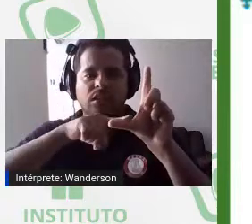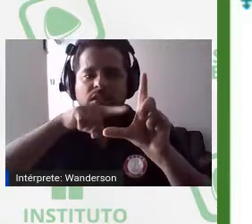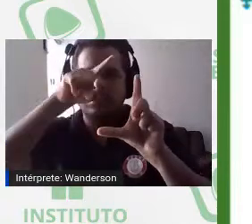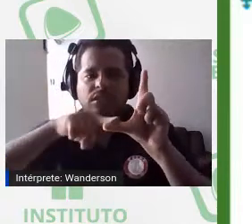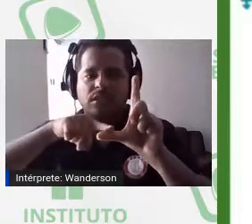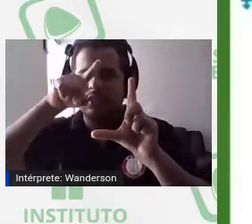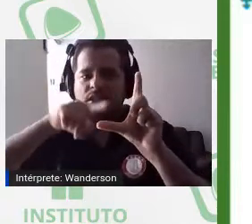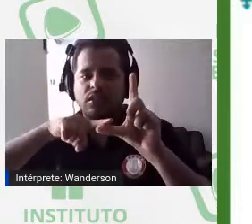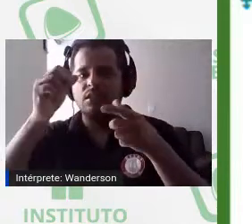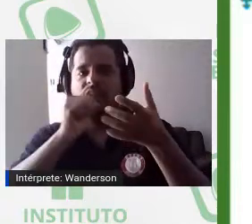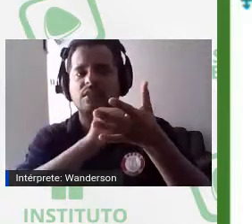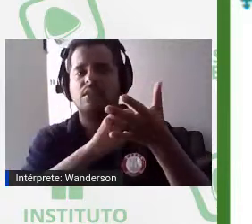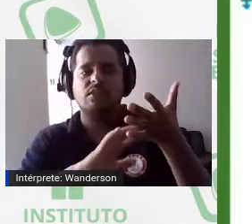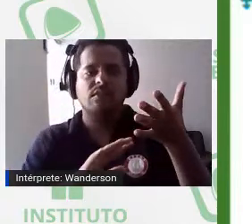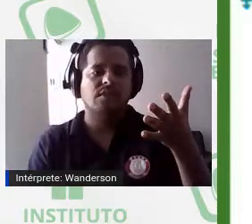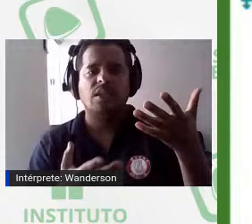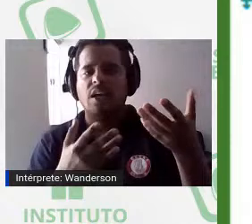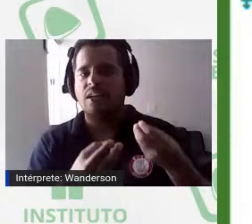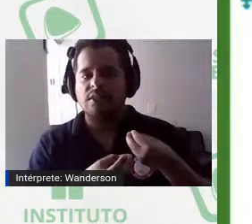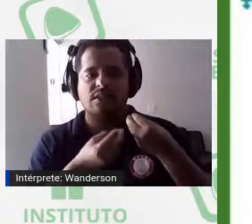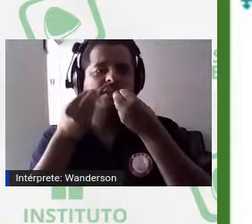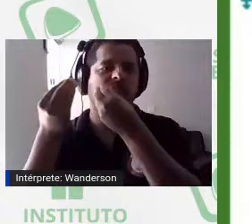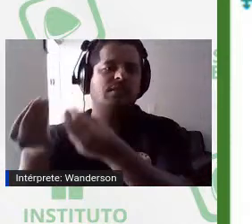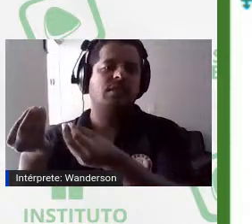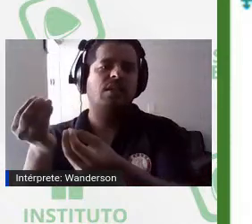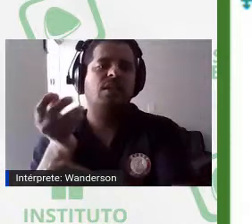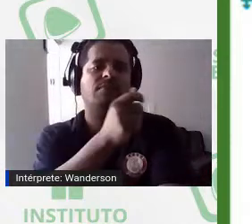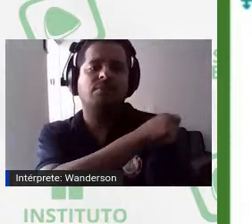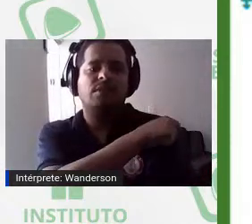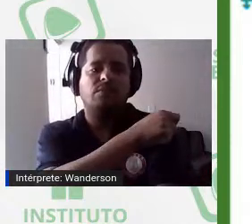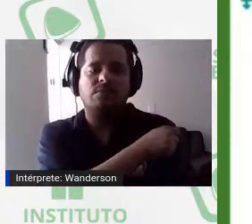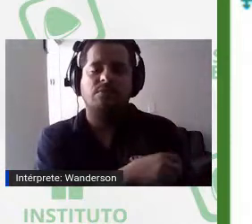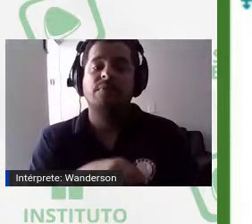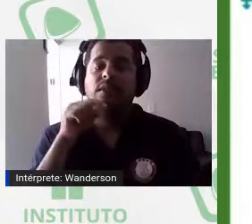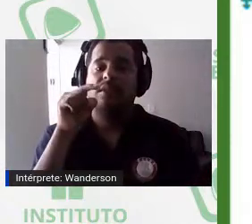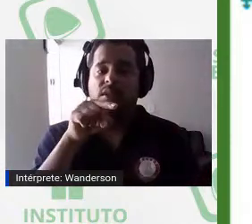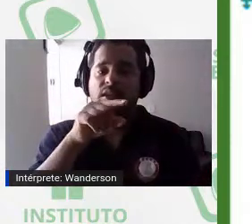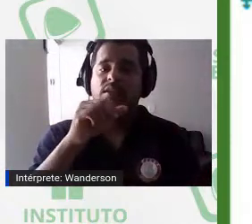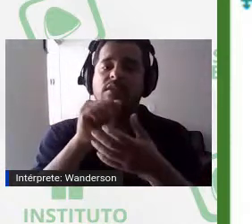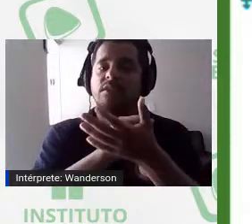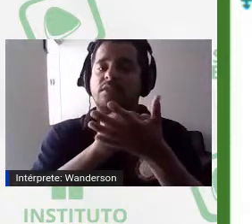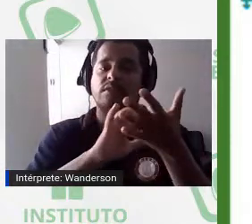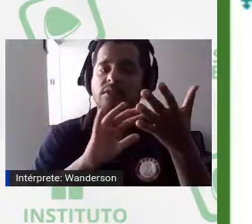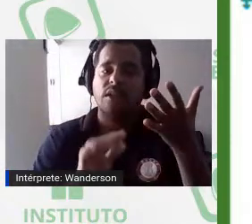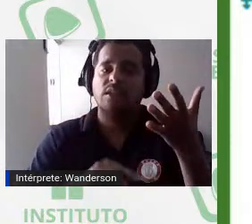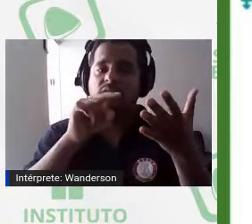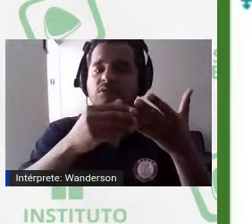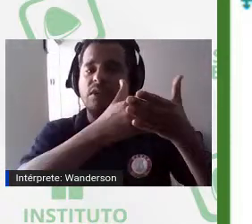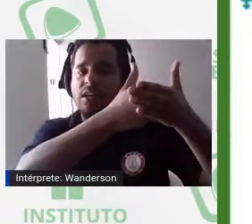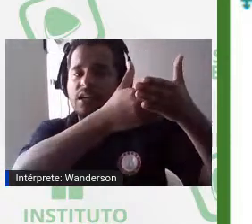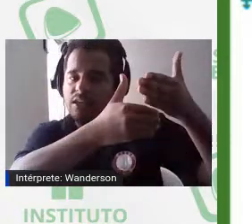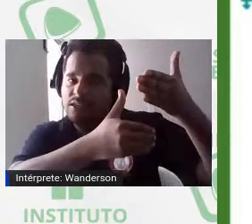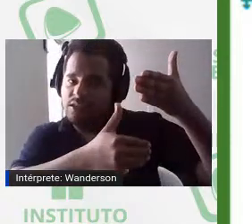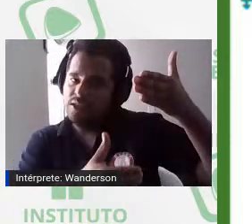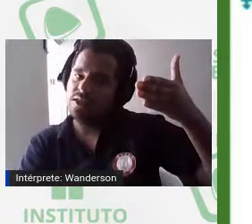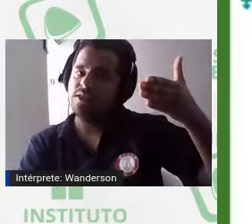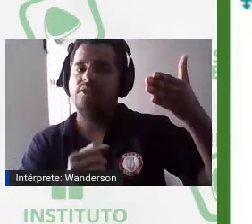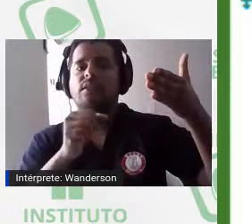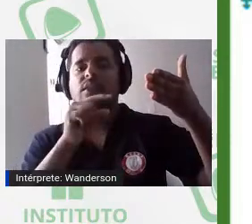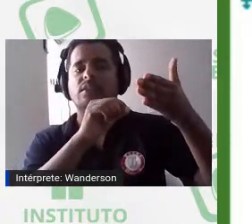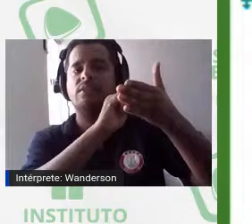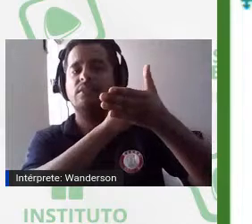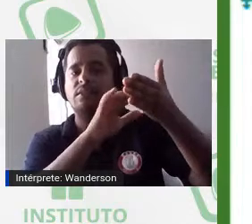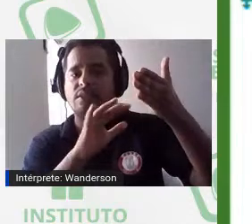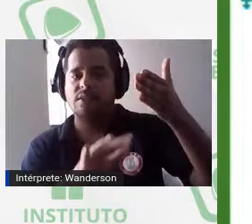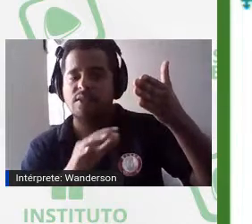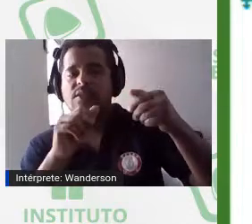atividades entregues pelos discentes. Tá? Essas atividades, que foram as listas de exercícios, foram feitas por meio ou